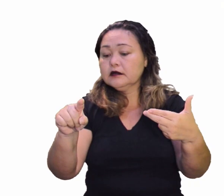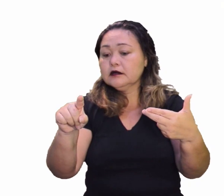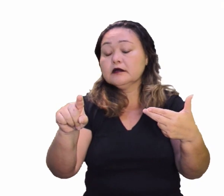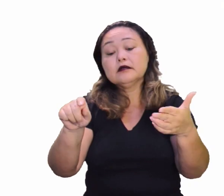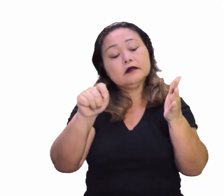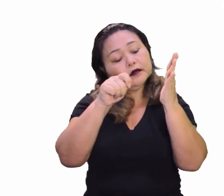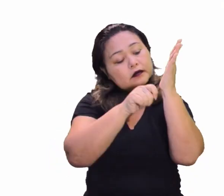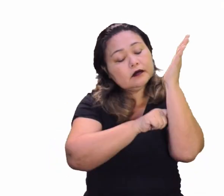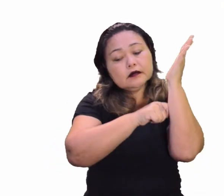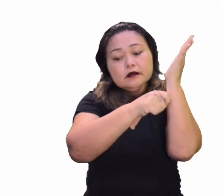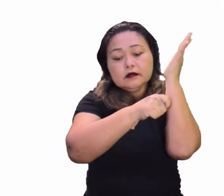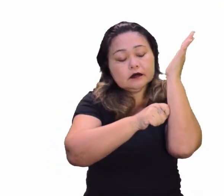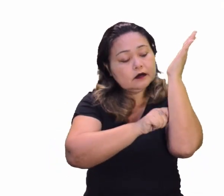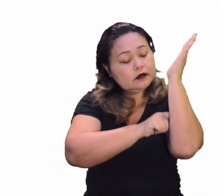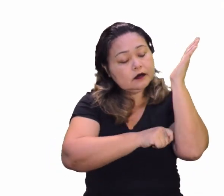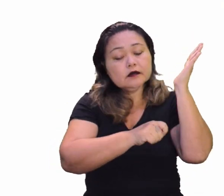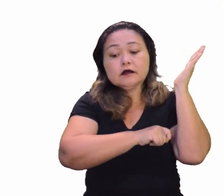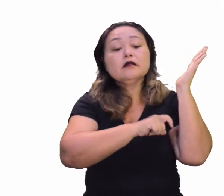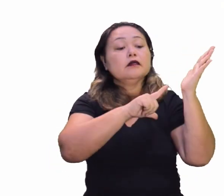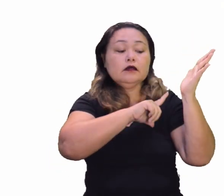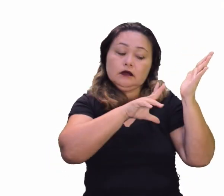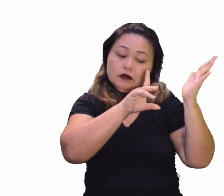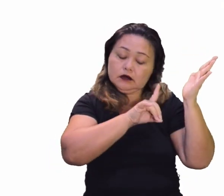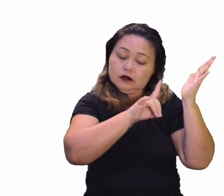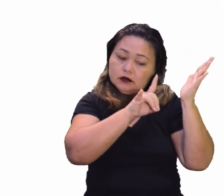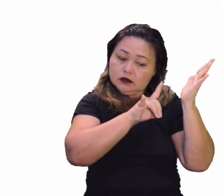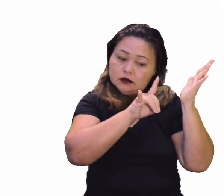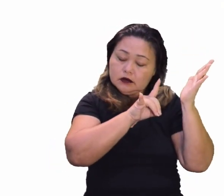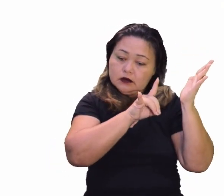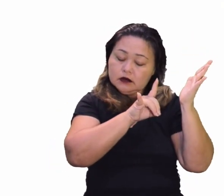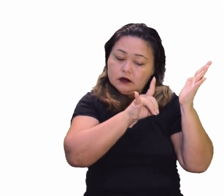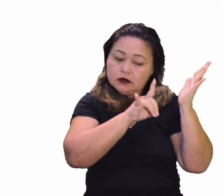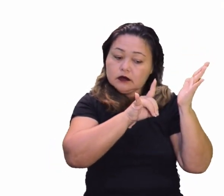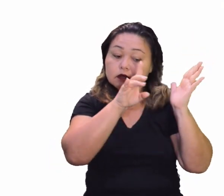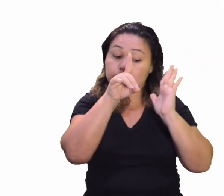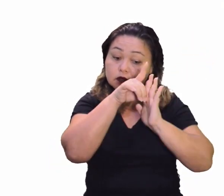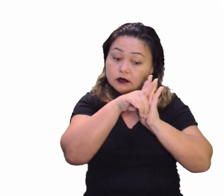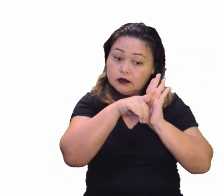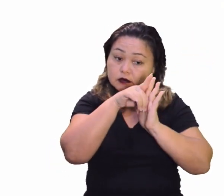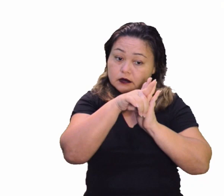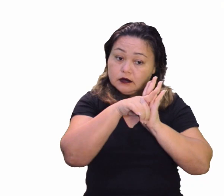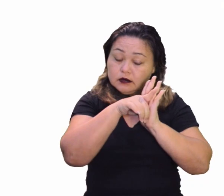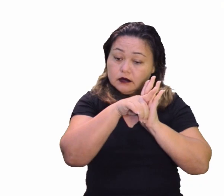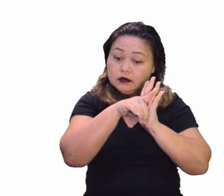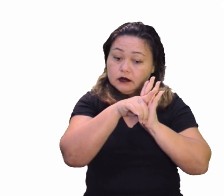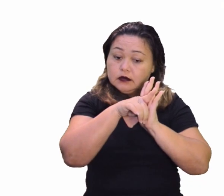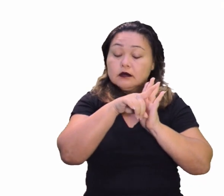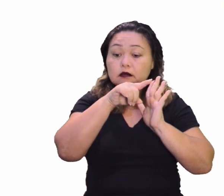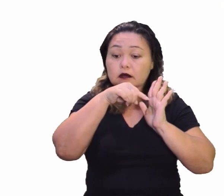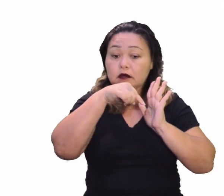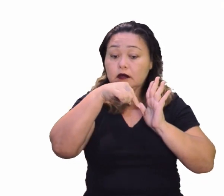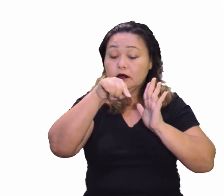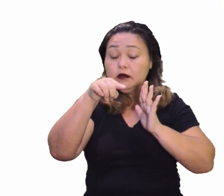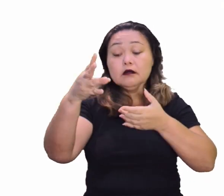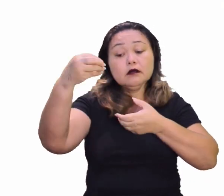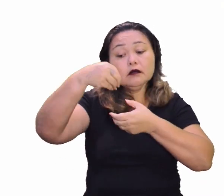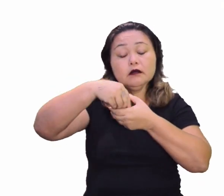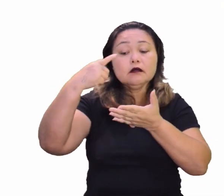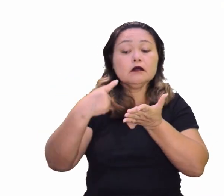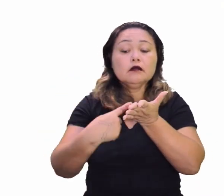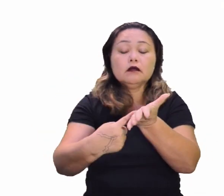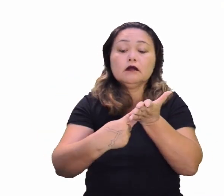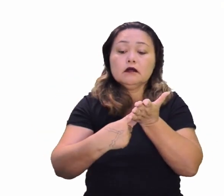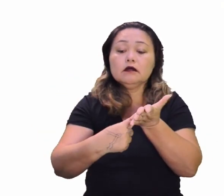da borracha, né? Isso. Que vinha da Bolívia. E a Estrada de Ferro Madeira Mamoré fez parte